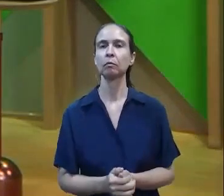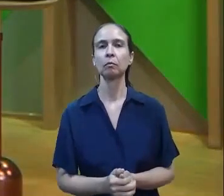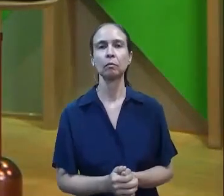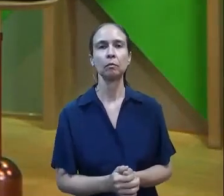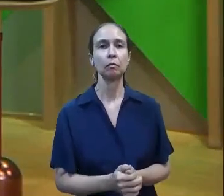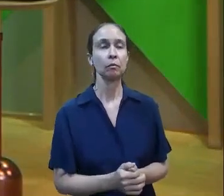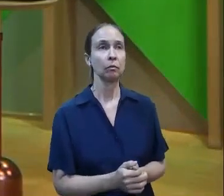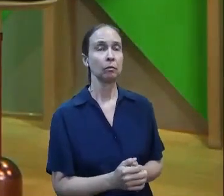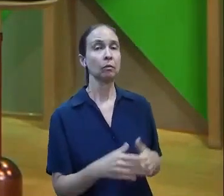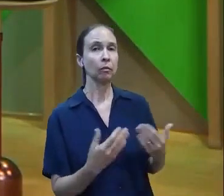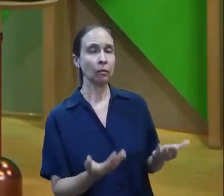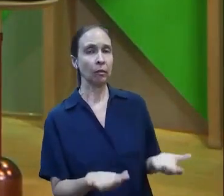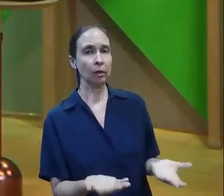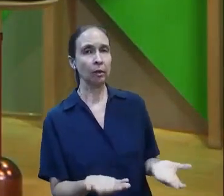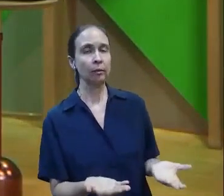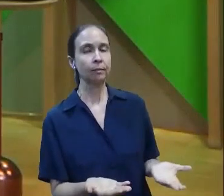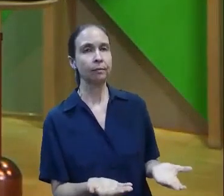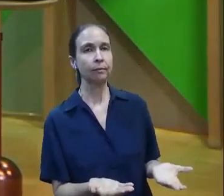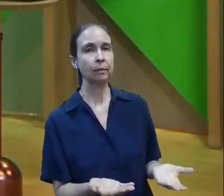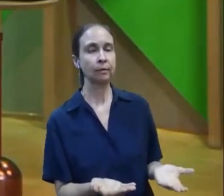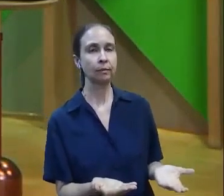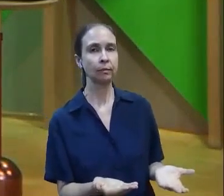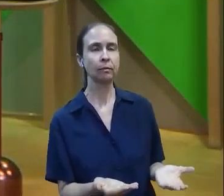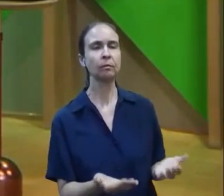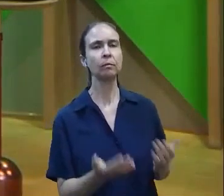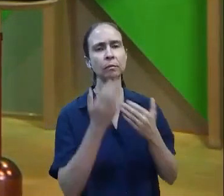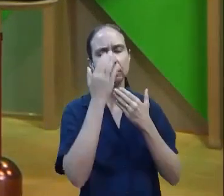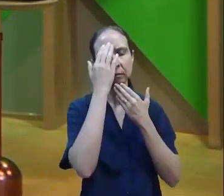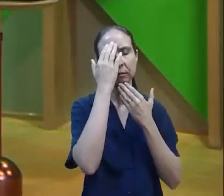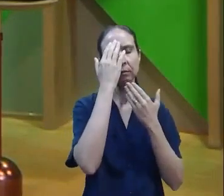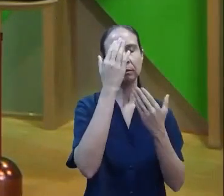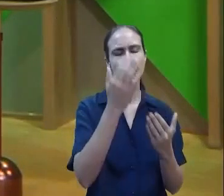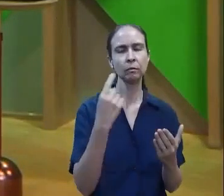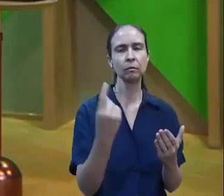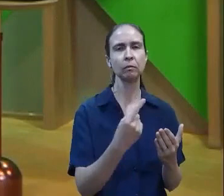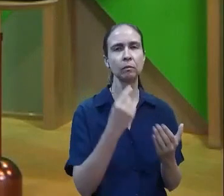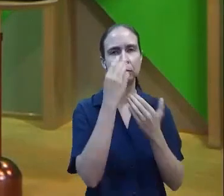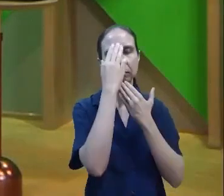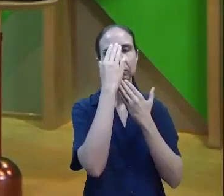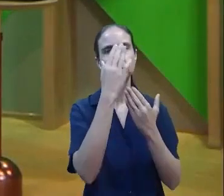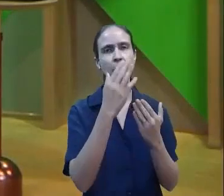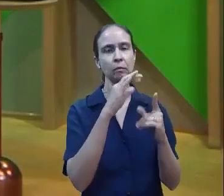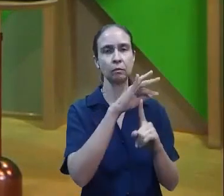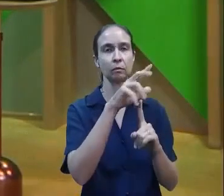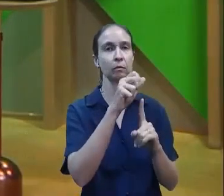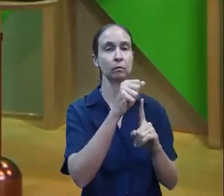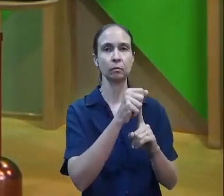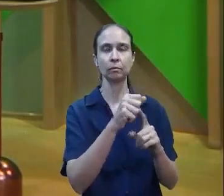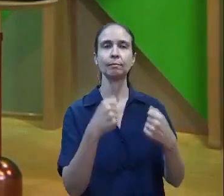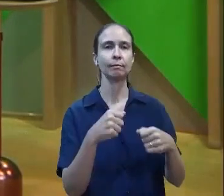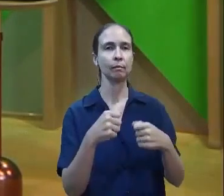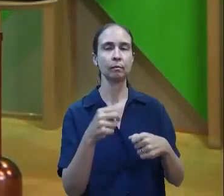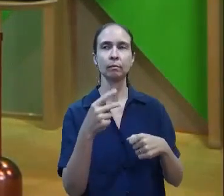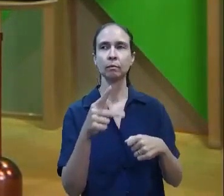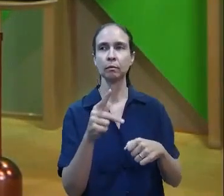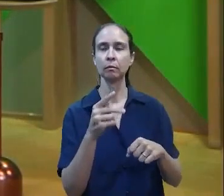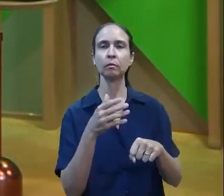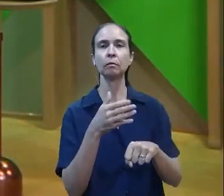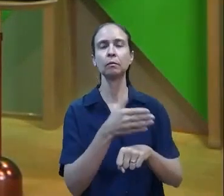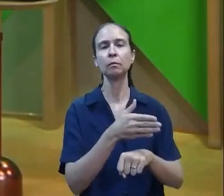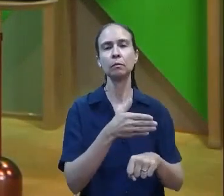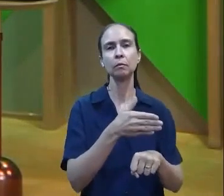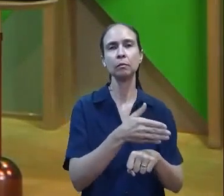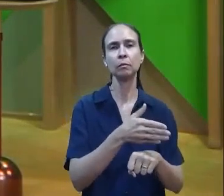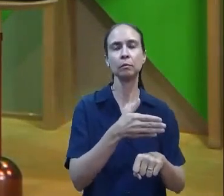doutor, essa honra é nossa. Essa AgroTeams é digna da sua participação, até